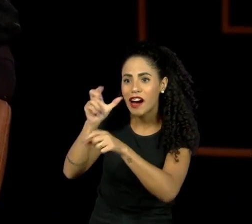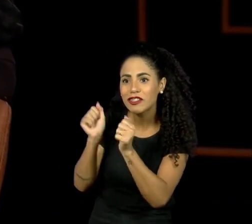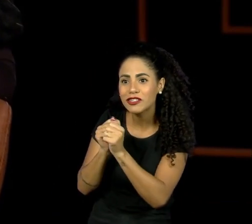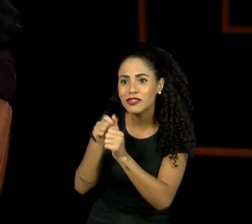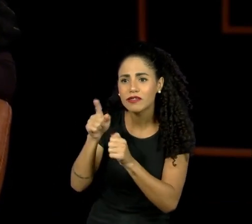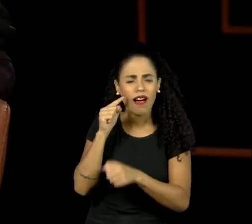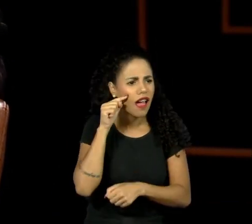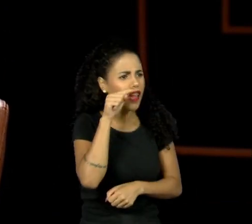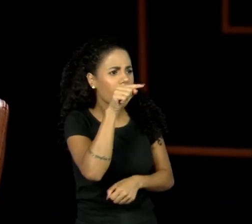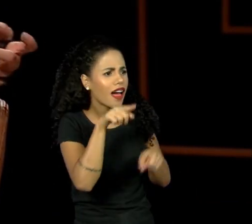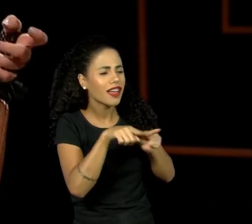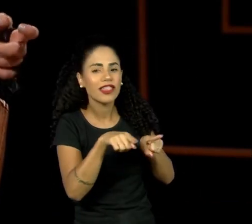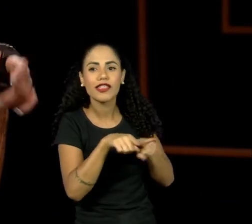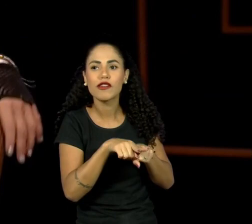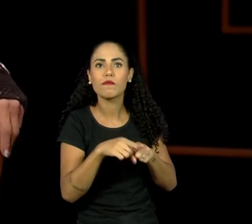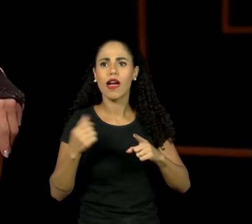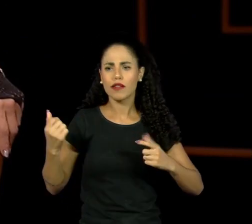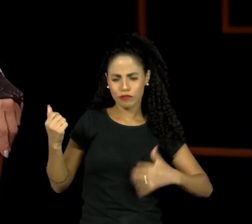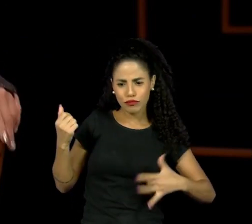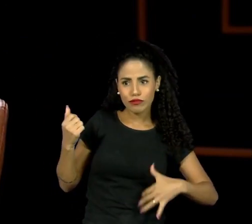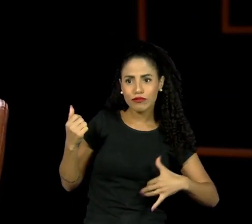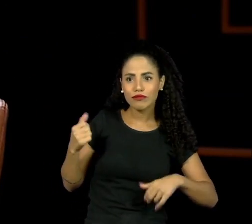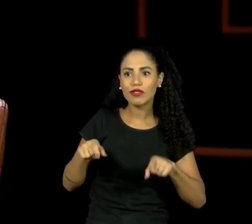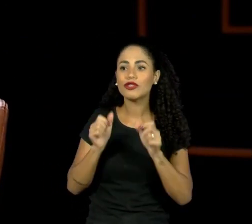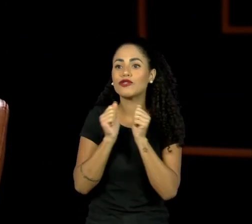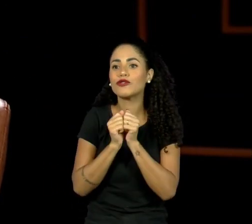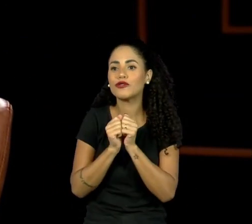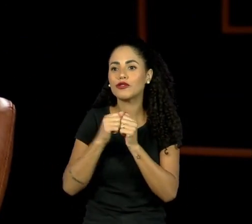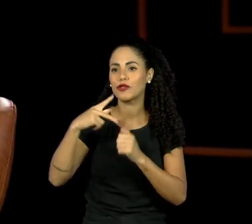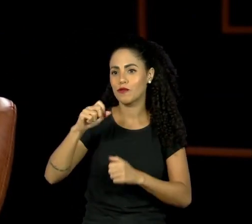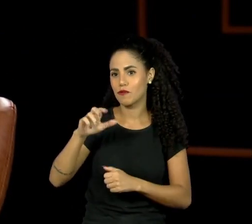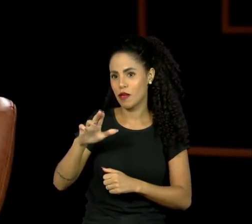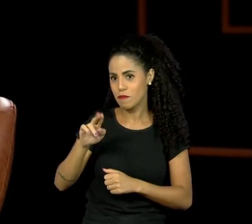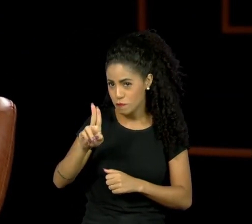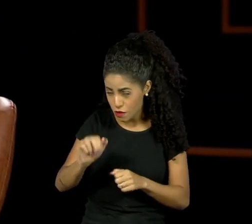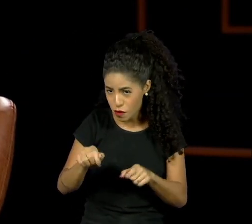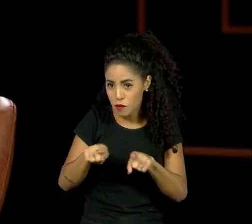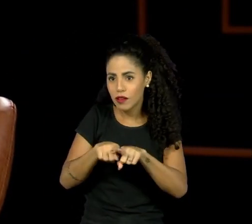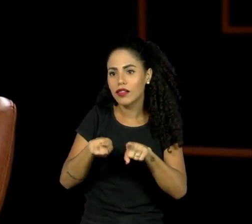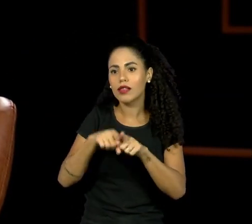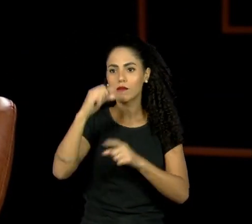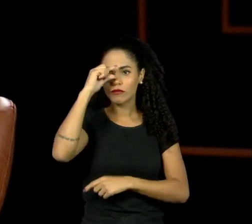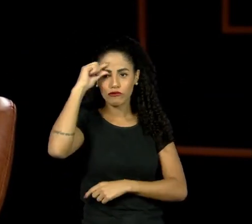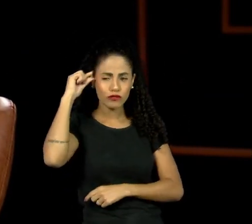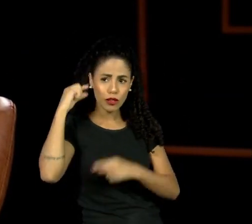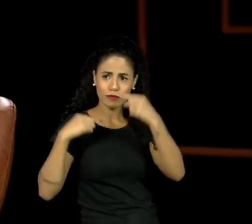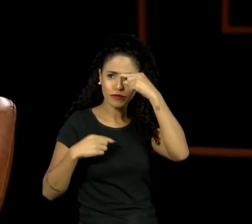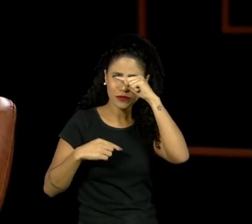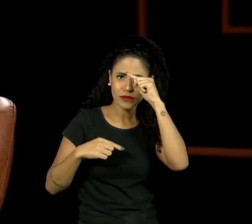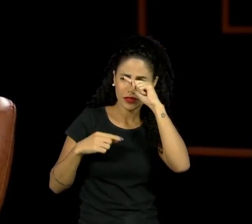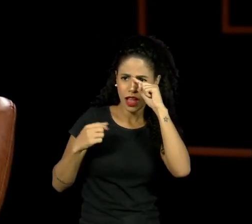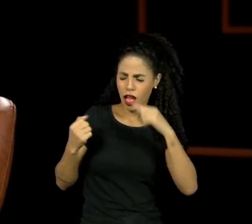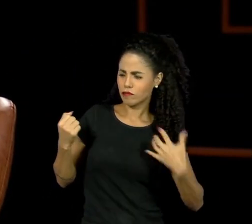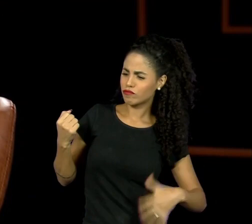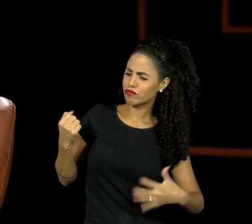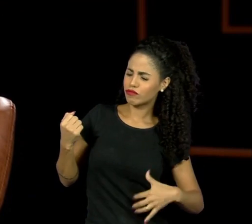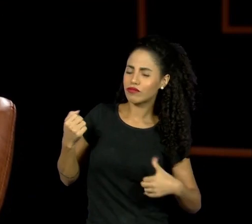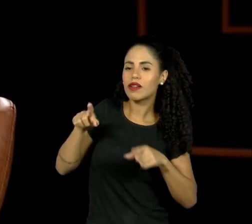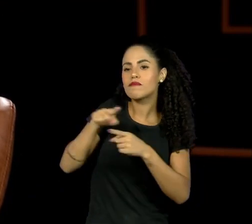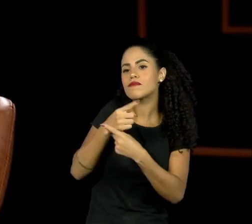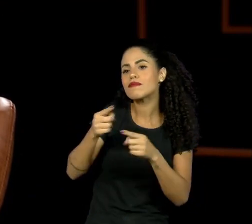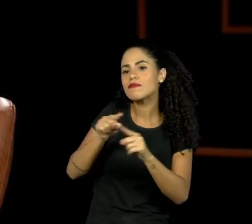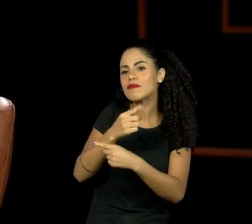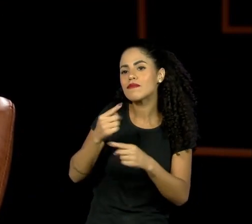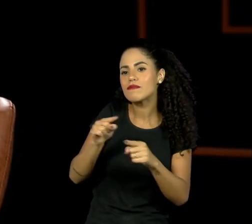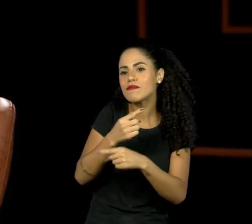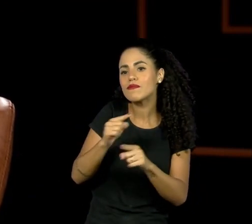lá no palco estavam todos tocando, e o Pepeu, e o Gil. E o Caetano cantando cérebro eletrônico faz